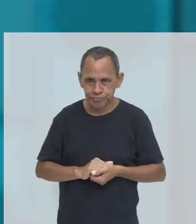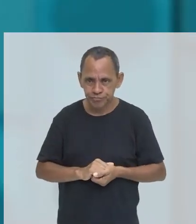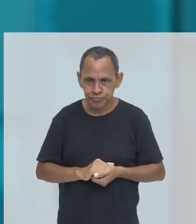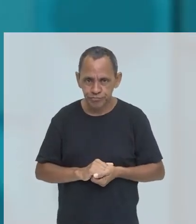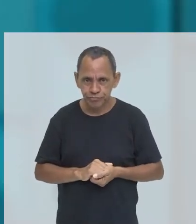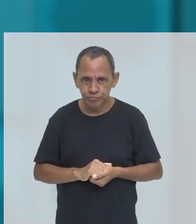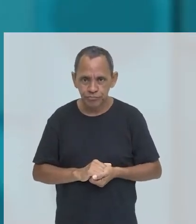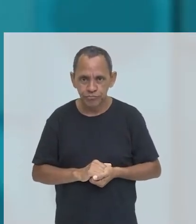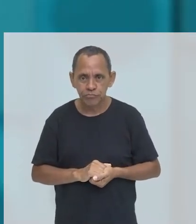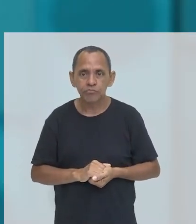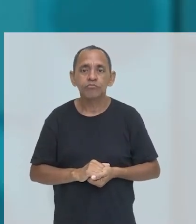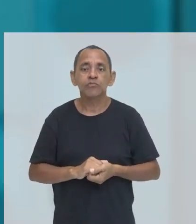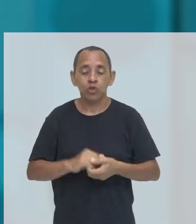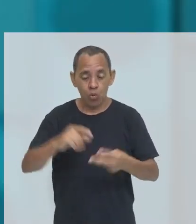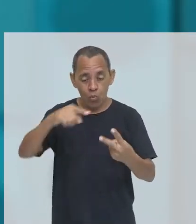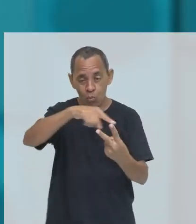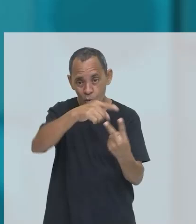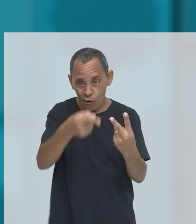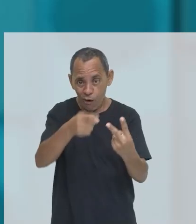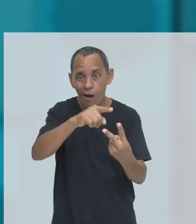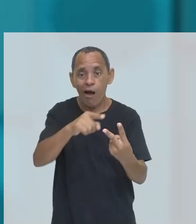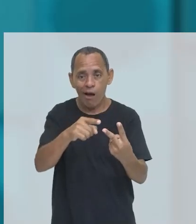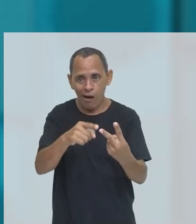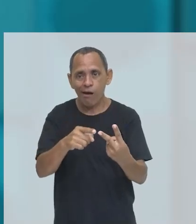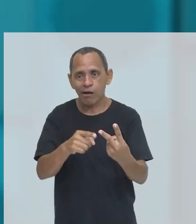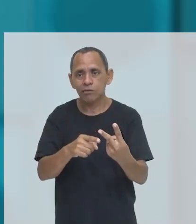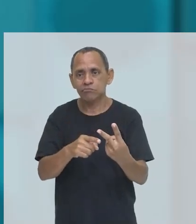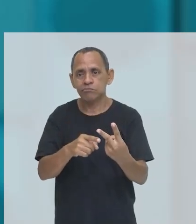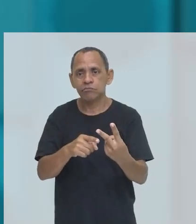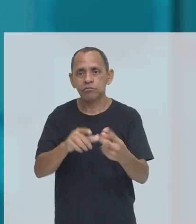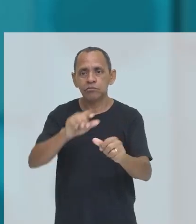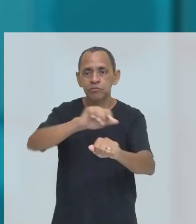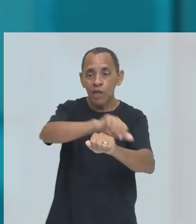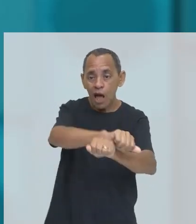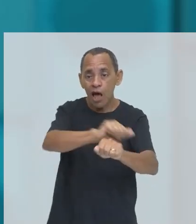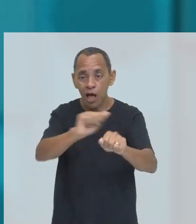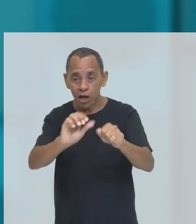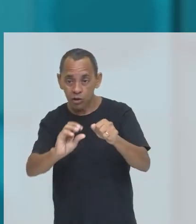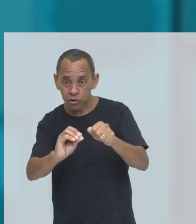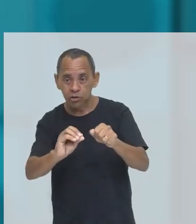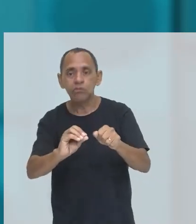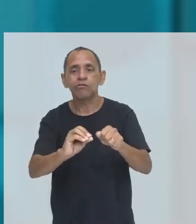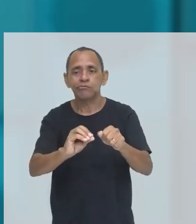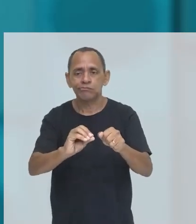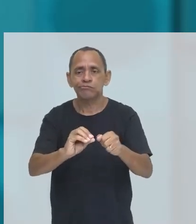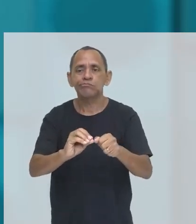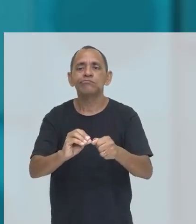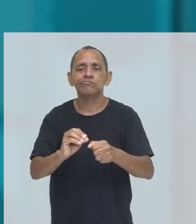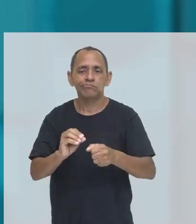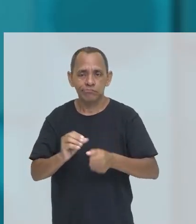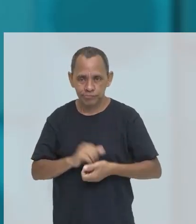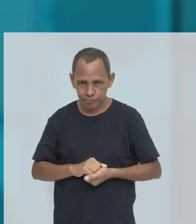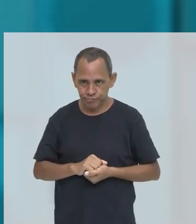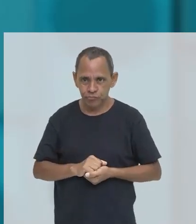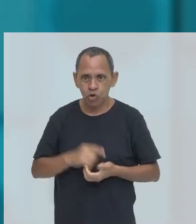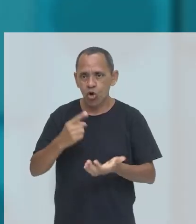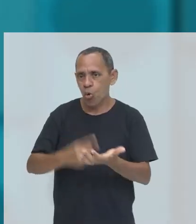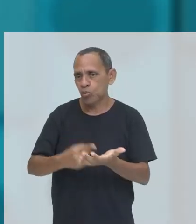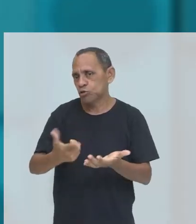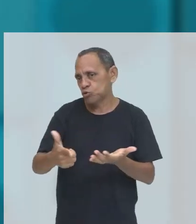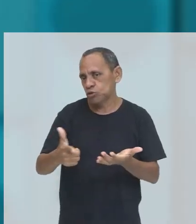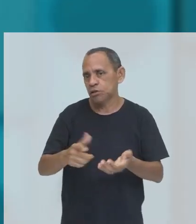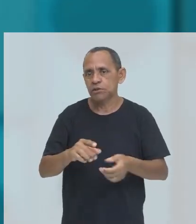an são 2 artigos indefinidos e esses 2 artigos indefinidos têm a mesma tradução, o mesmo